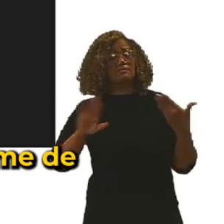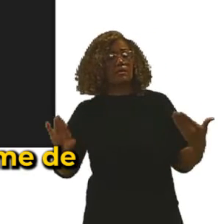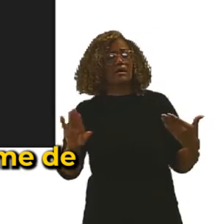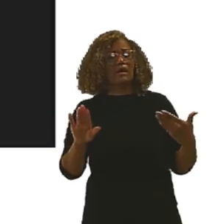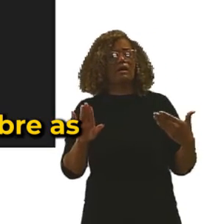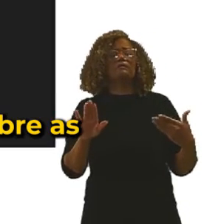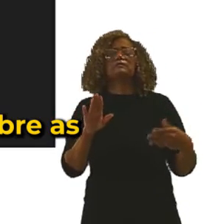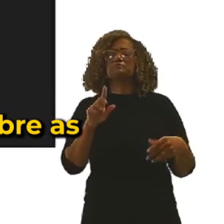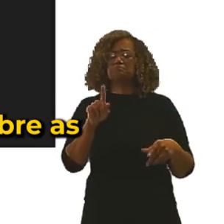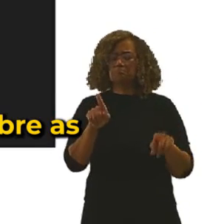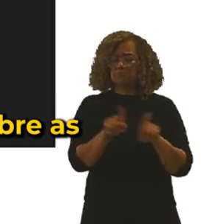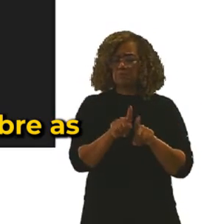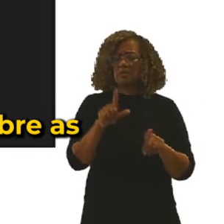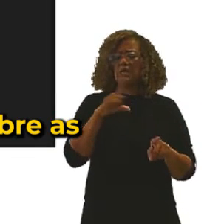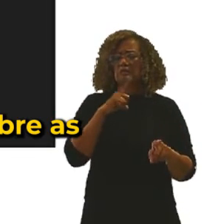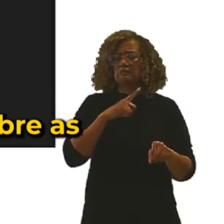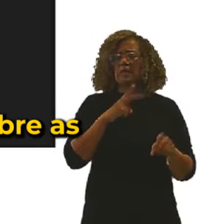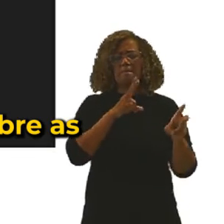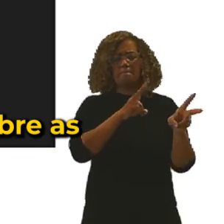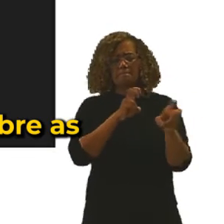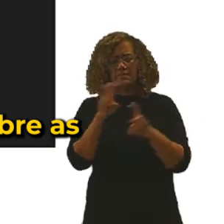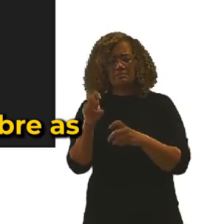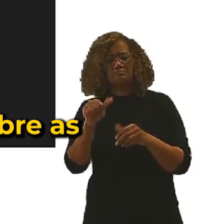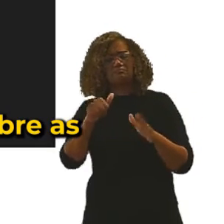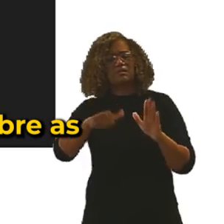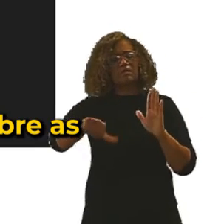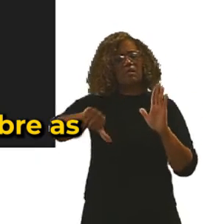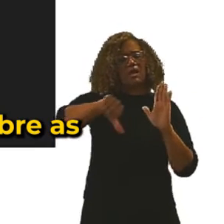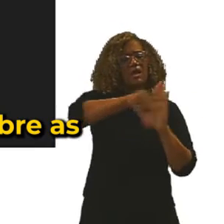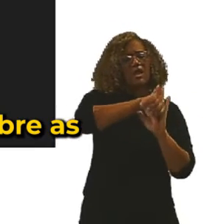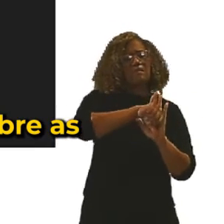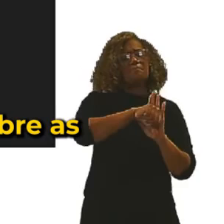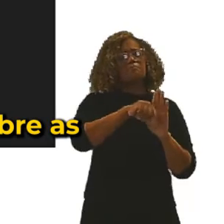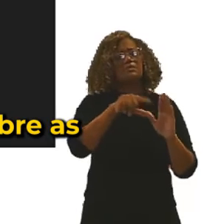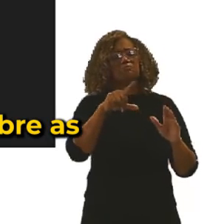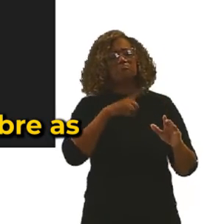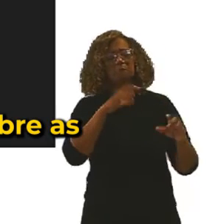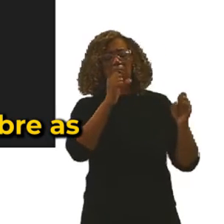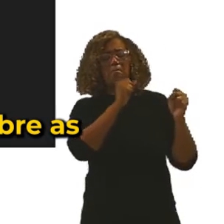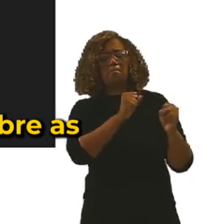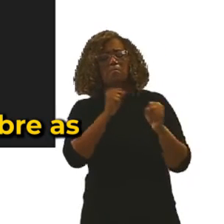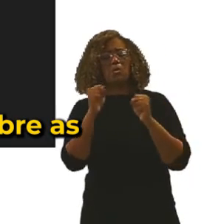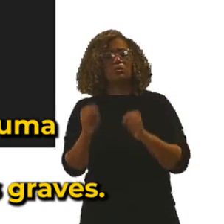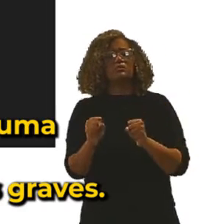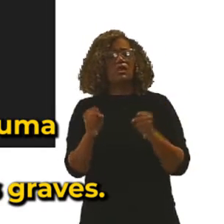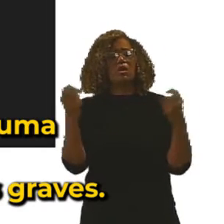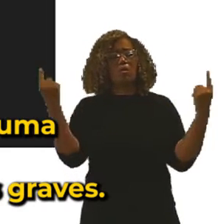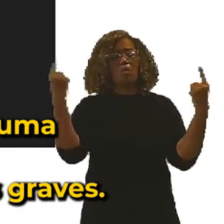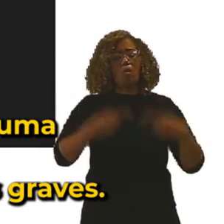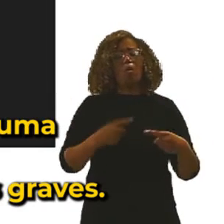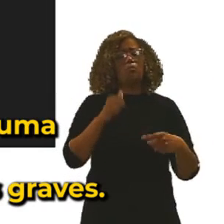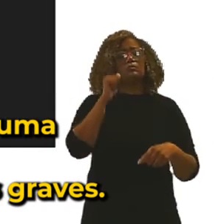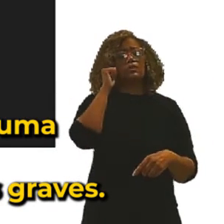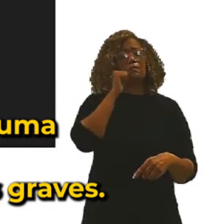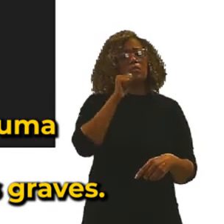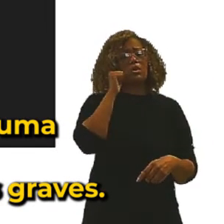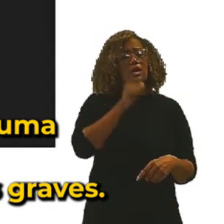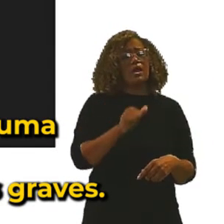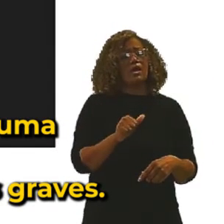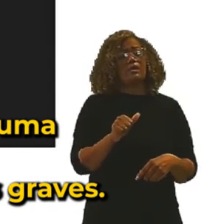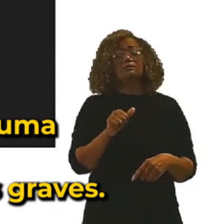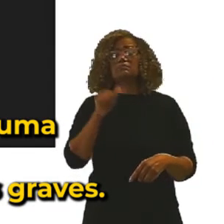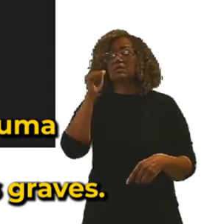crime de poder, um crime de retomada sobre os corpos, sobre as vidas das mulheres, né? E especialmente que as mulheres que